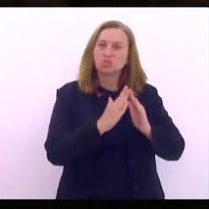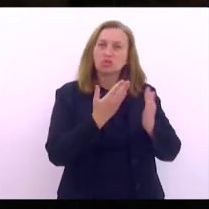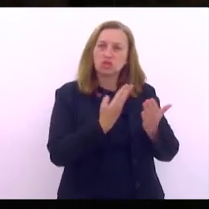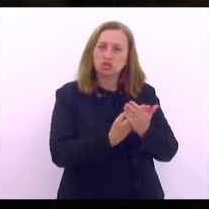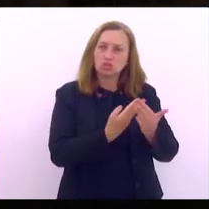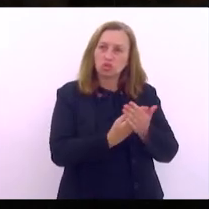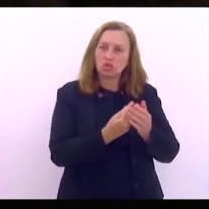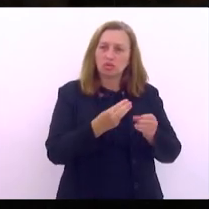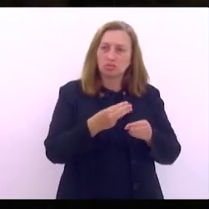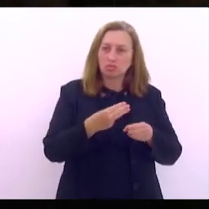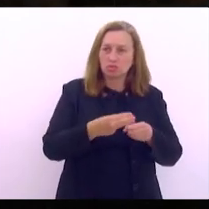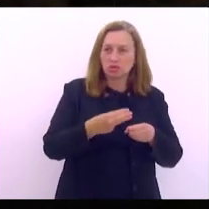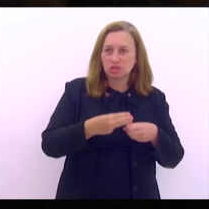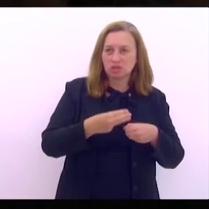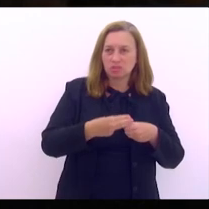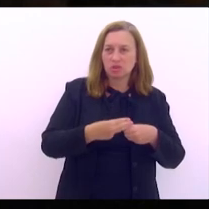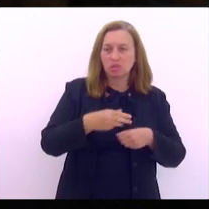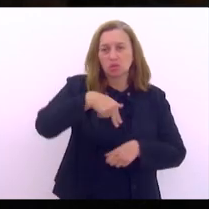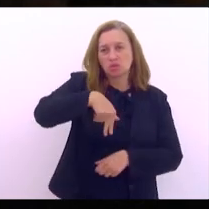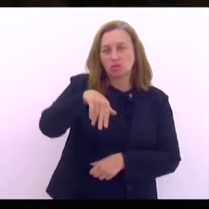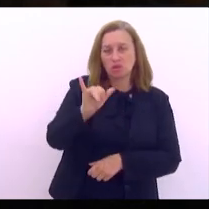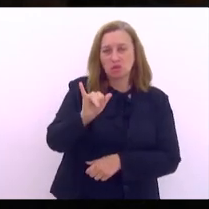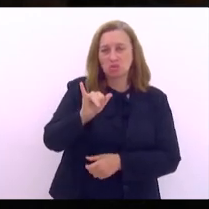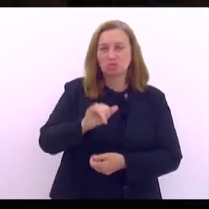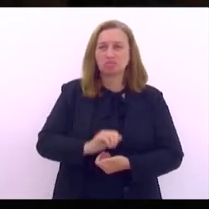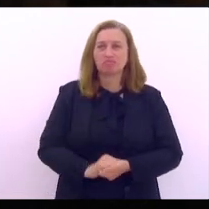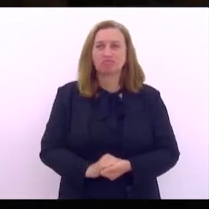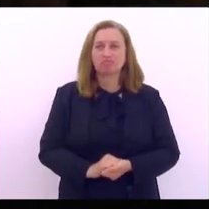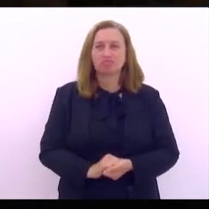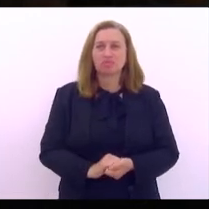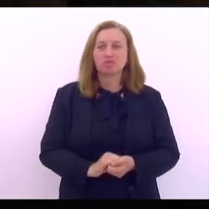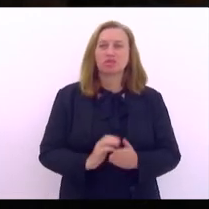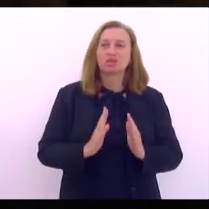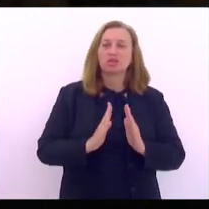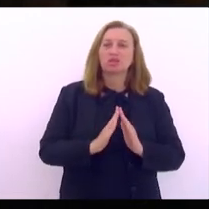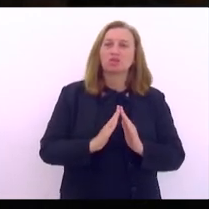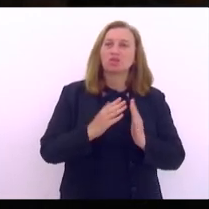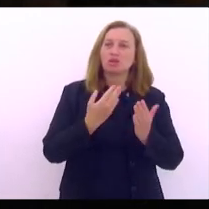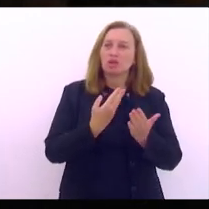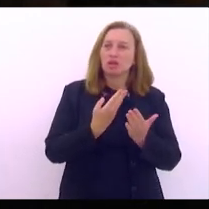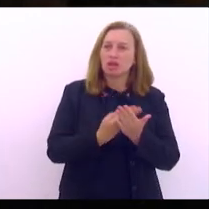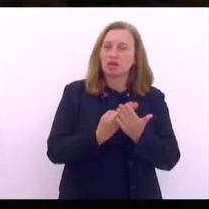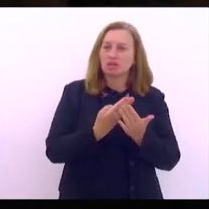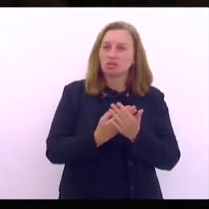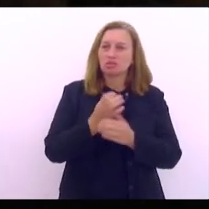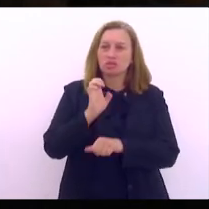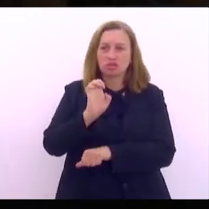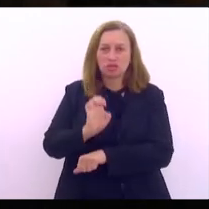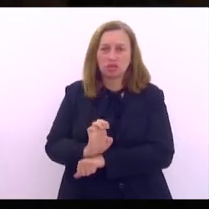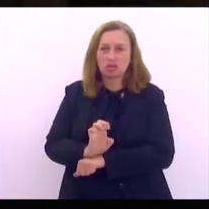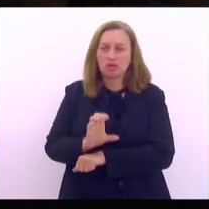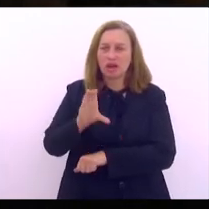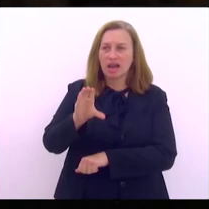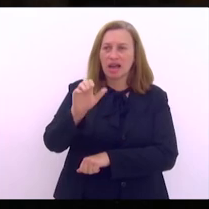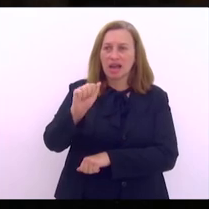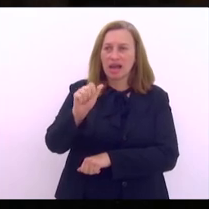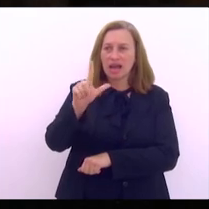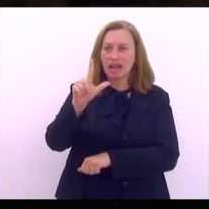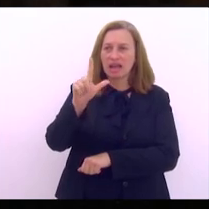municipal em Nova Iguaçu, o Colégio Estadual Califórnia. Uma